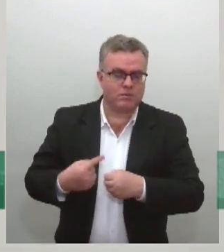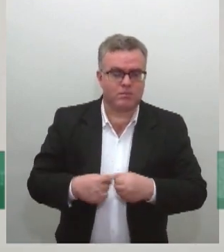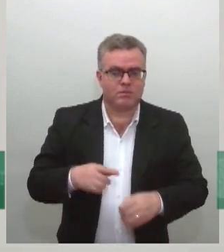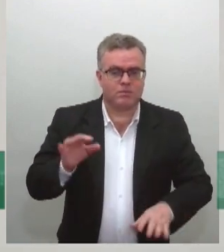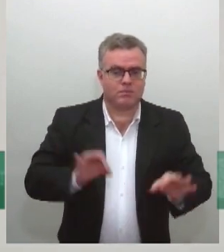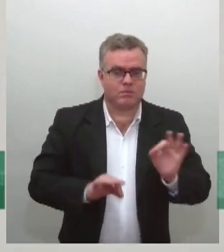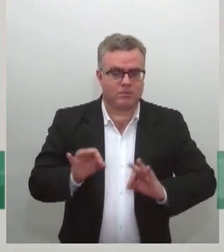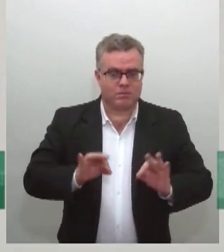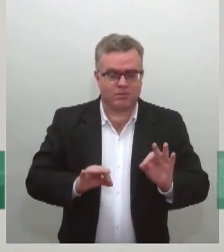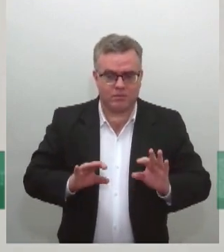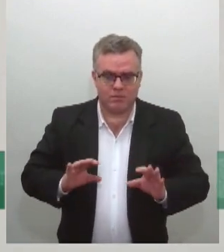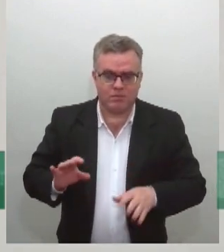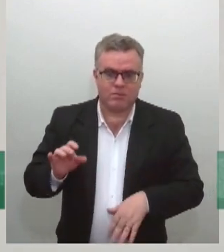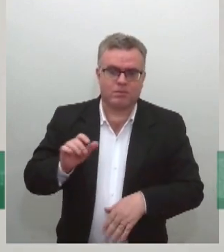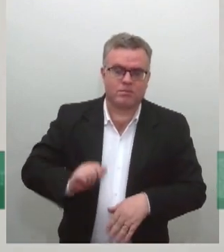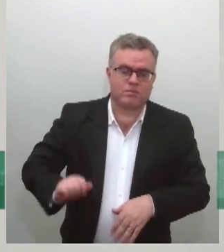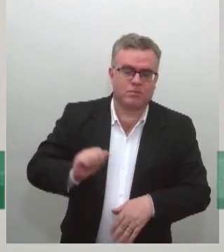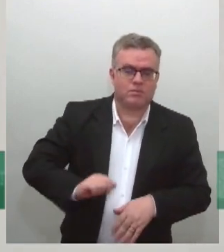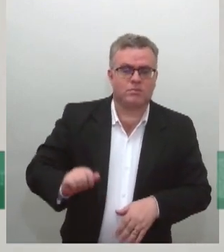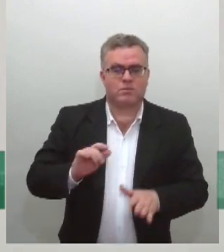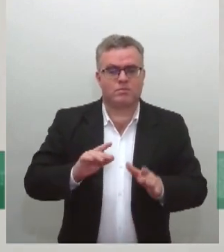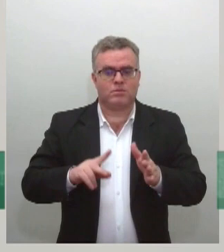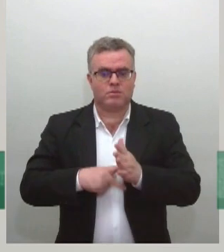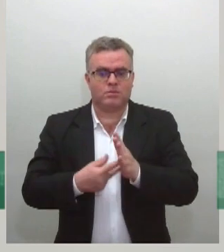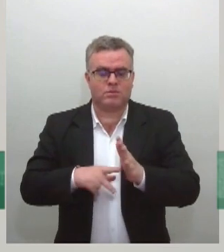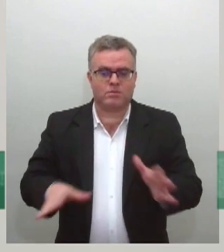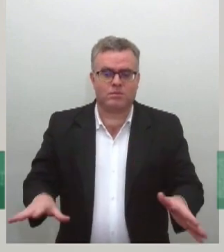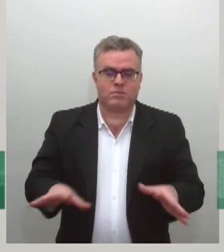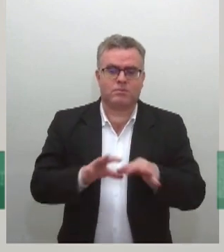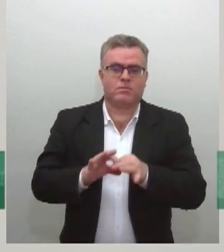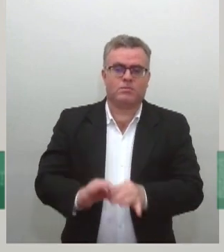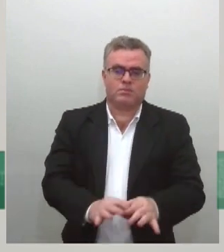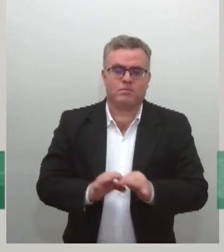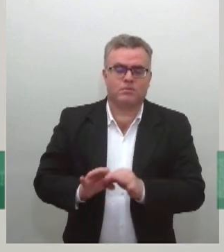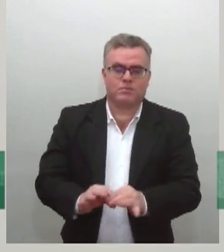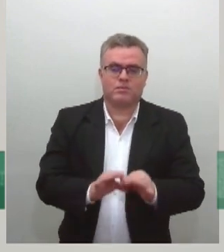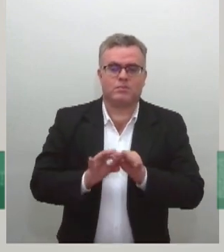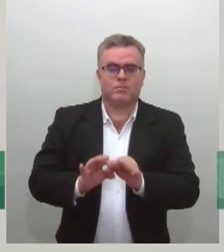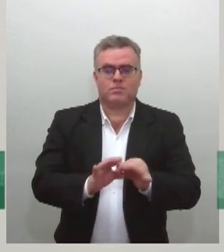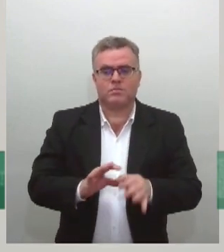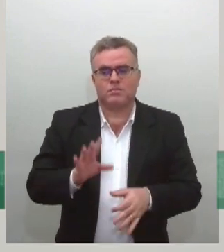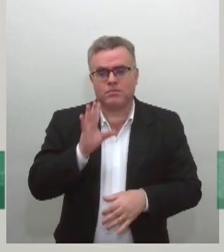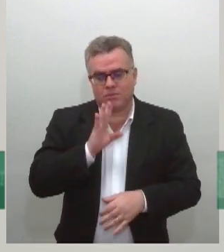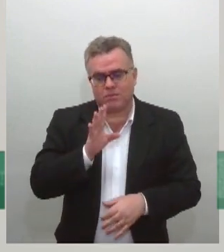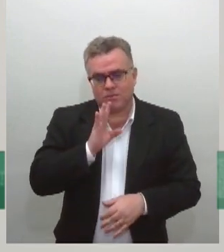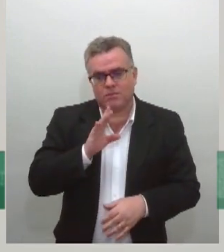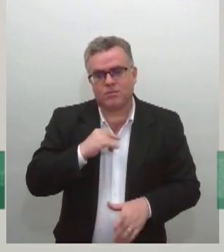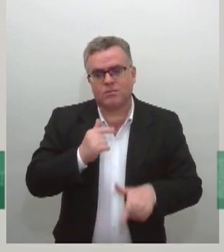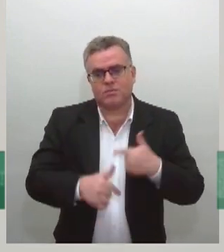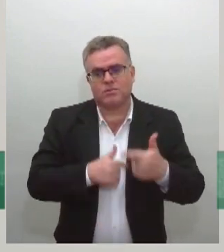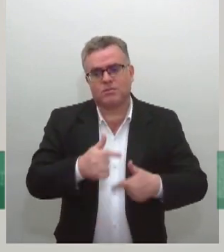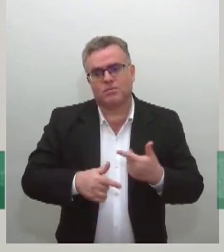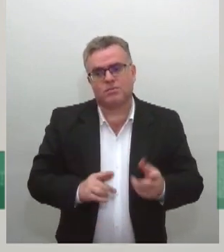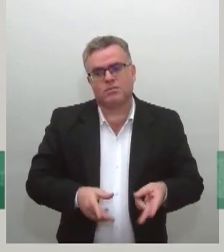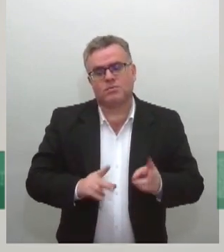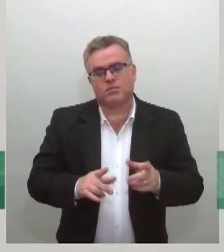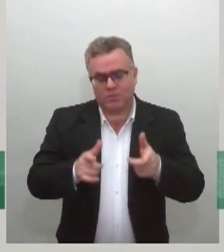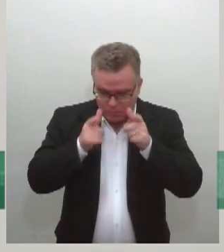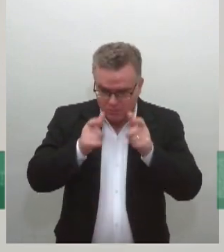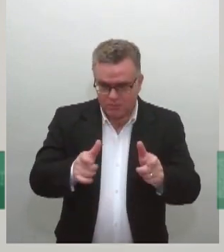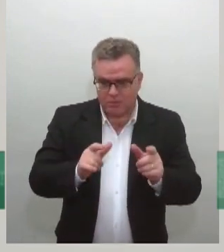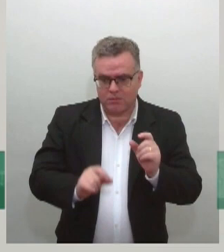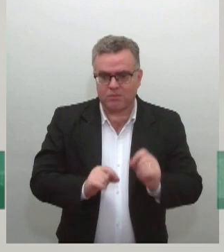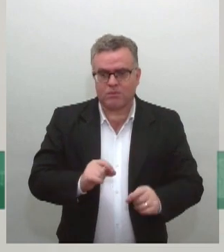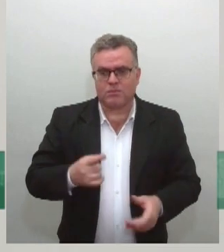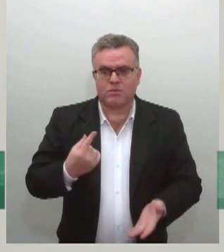associações, dos sindicatos também. Então, tem sido um trabalho interessante de fazer e que tem